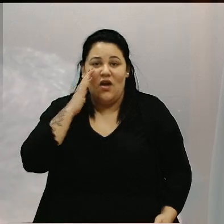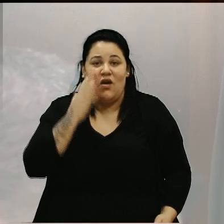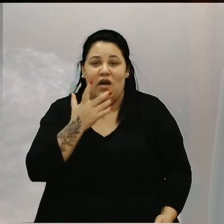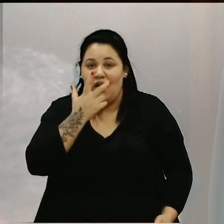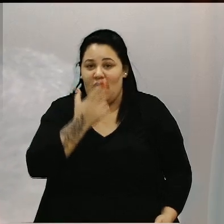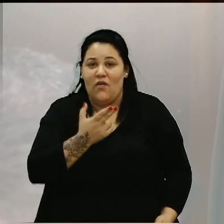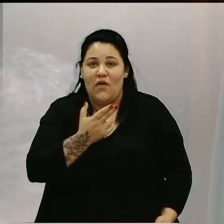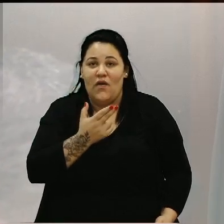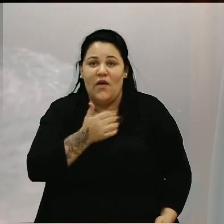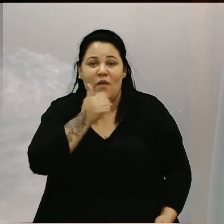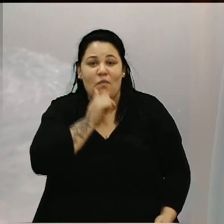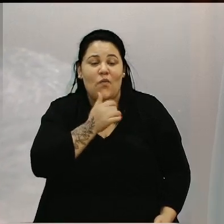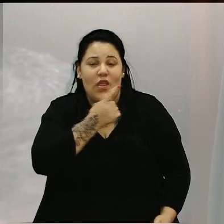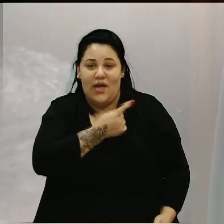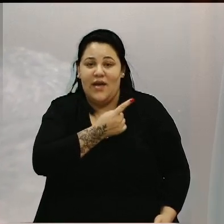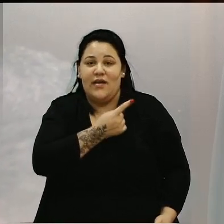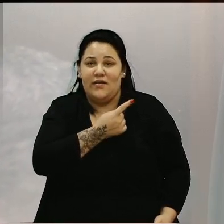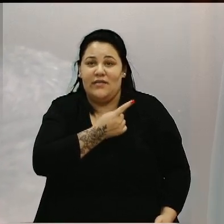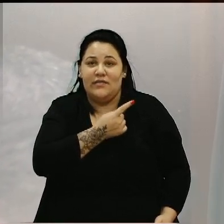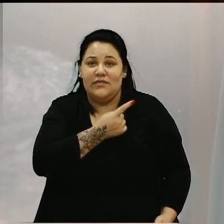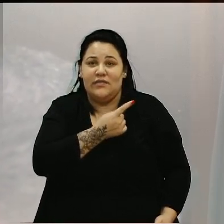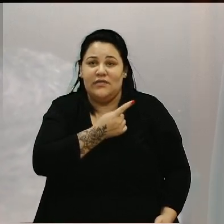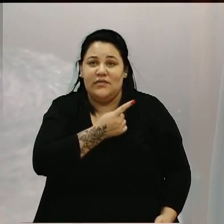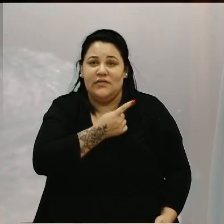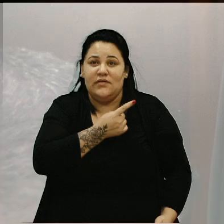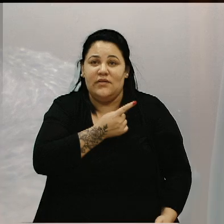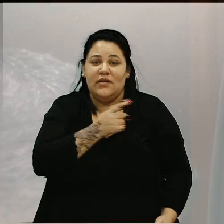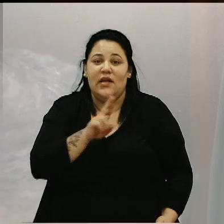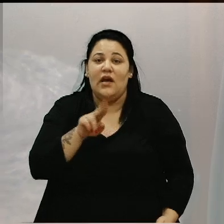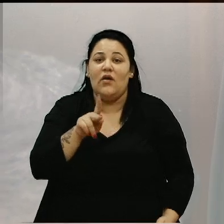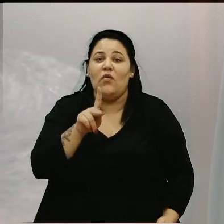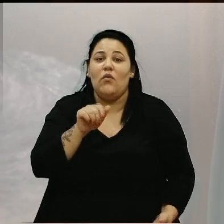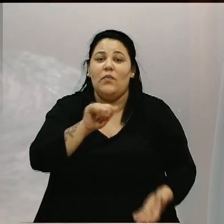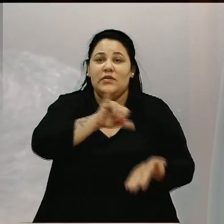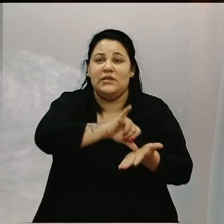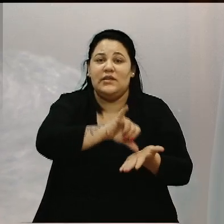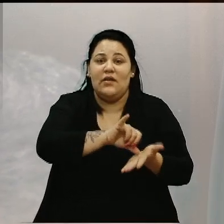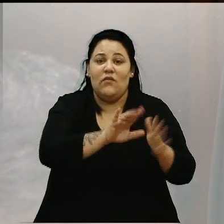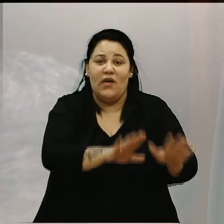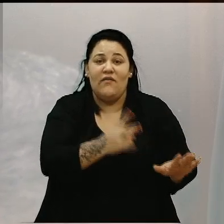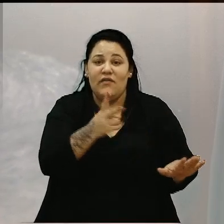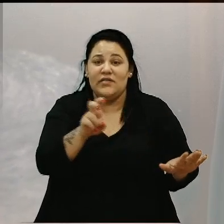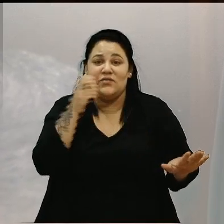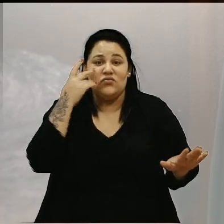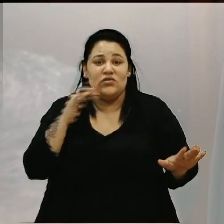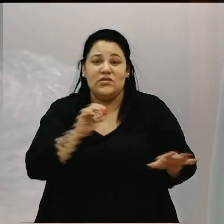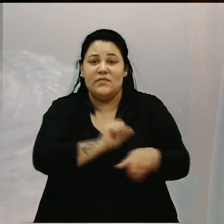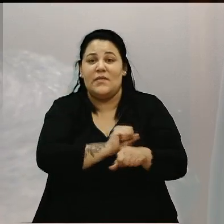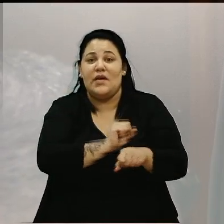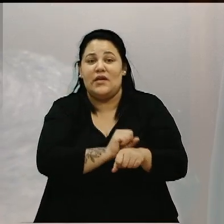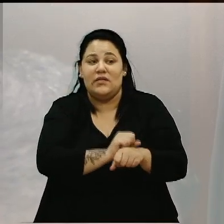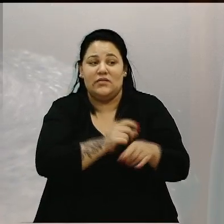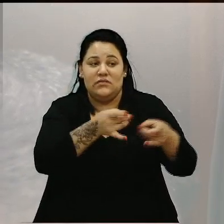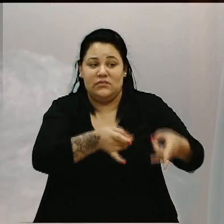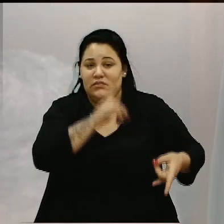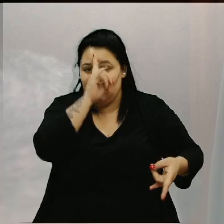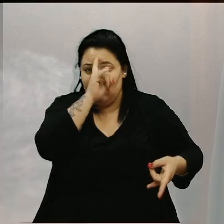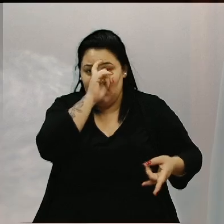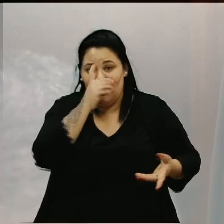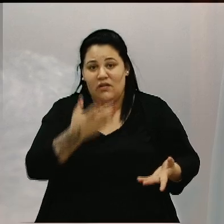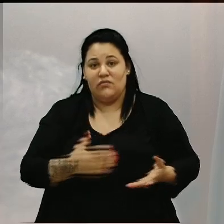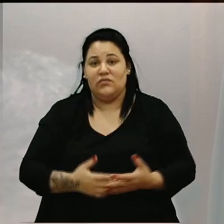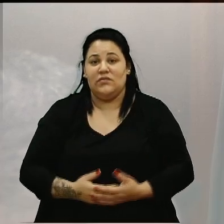que está ali na UPA Central, hoje fazendo 25 dias. Então, assim, a